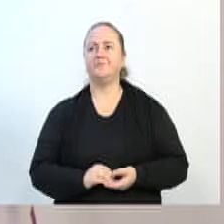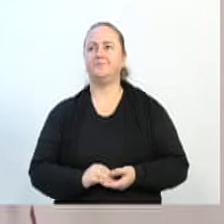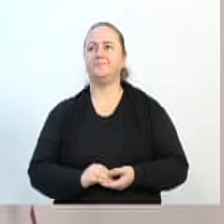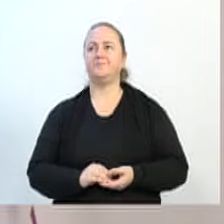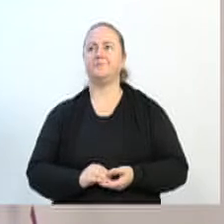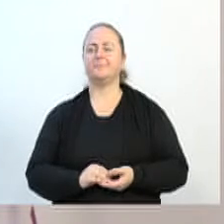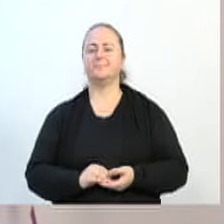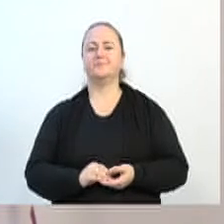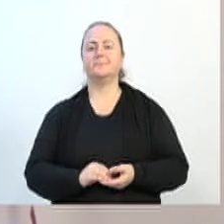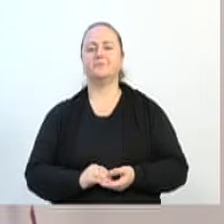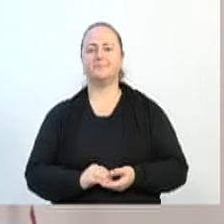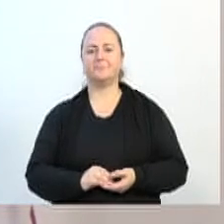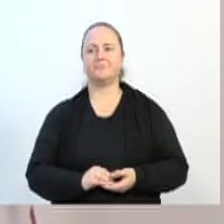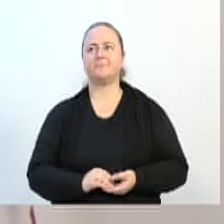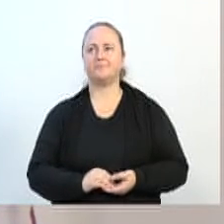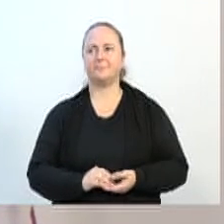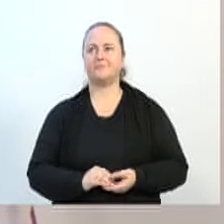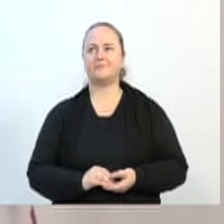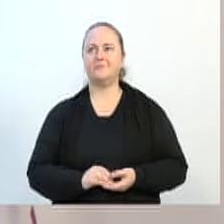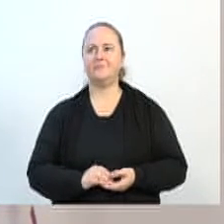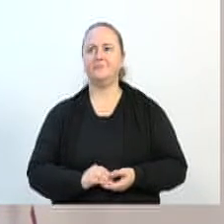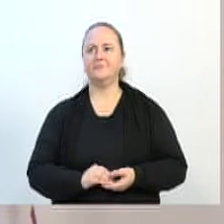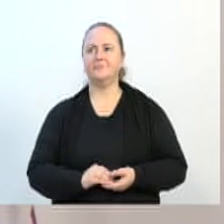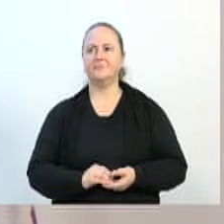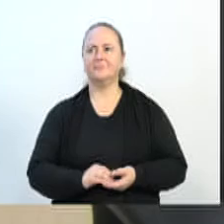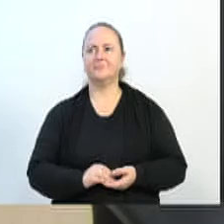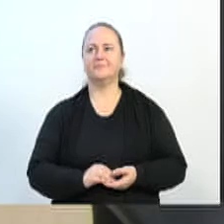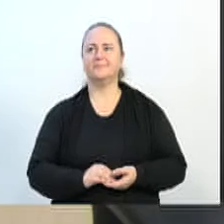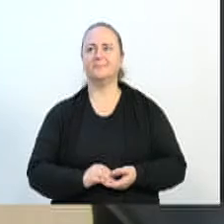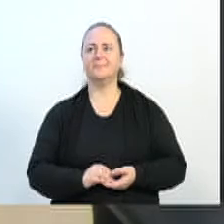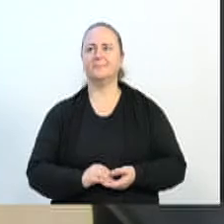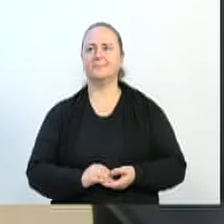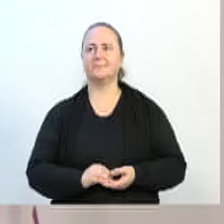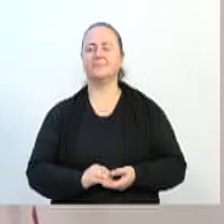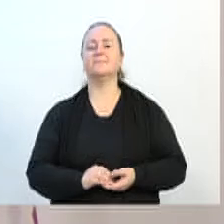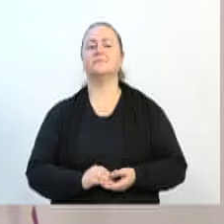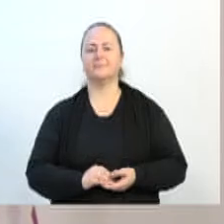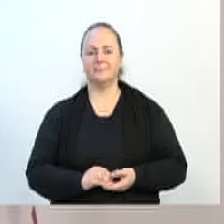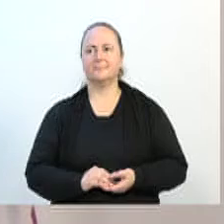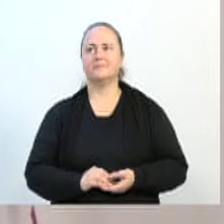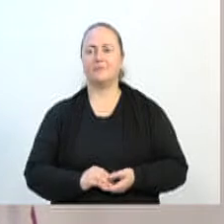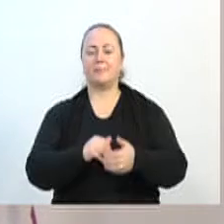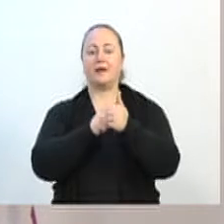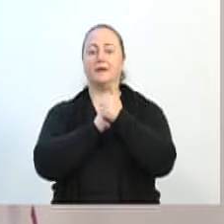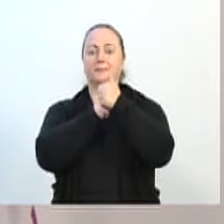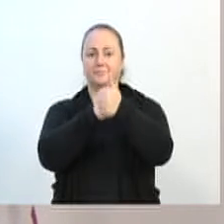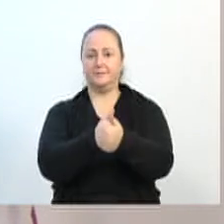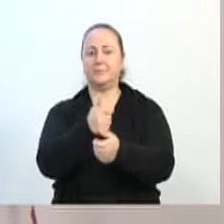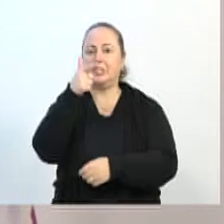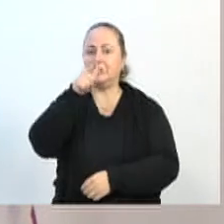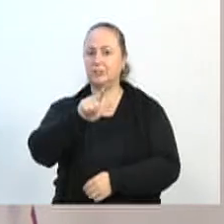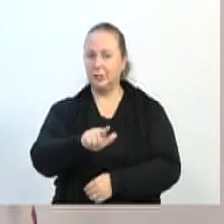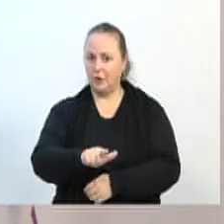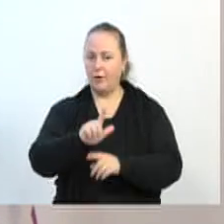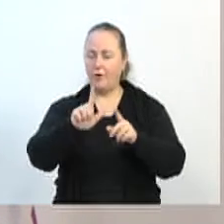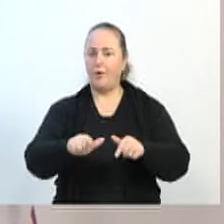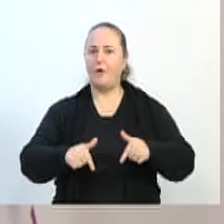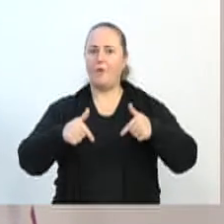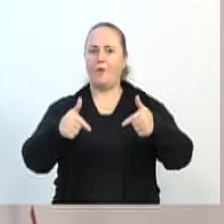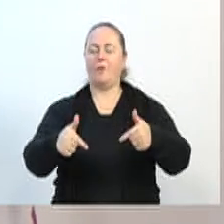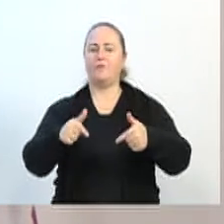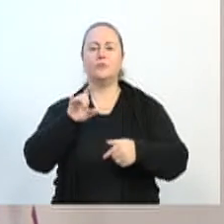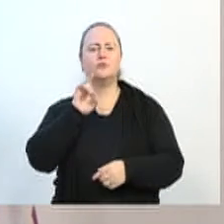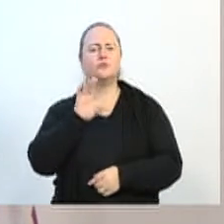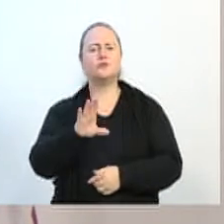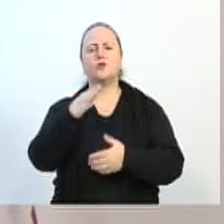já meu aparte, por gentileza, vereadora. Então, hoje eu acompanhei novamente de perto a ação e eu só tenho a